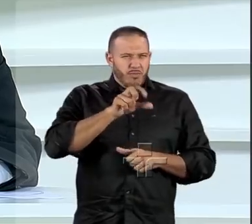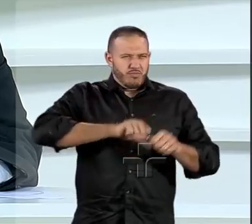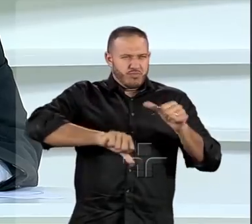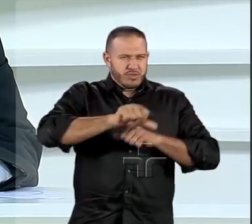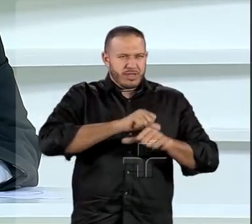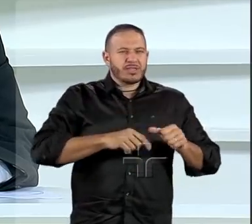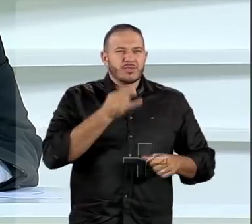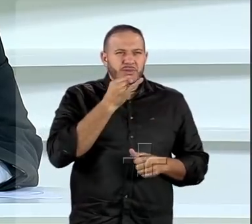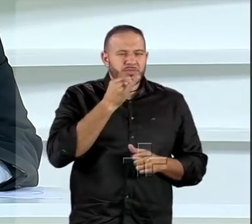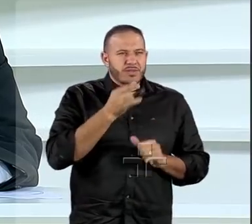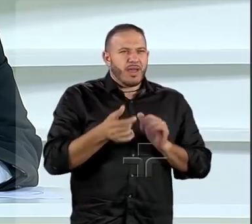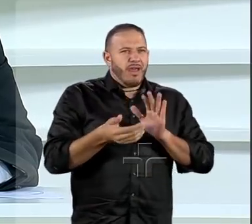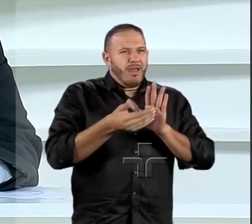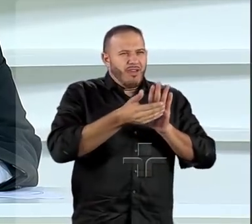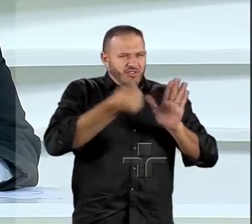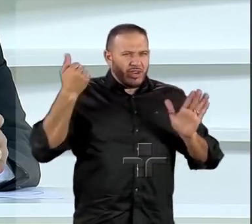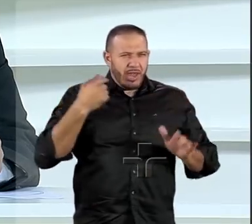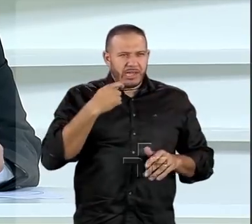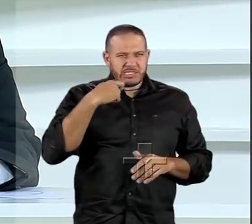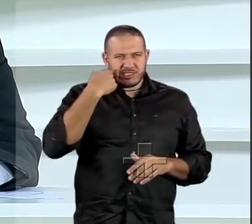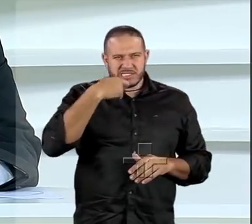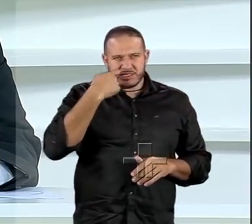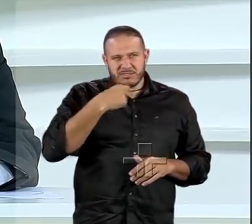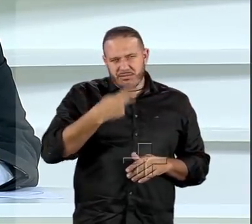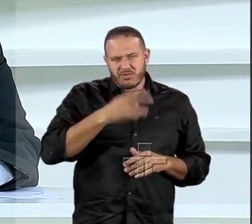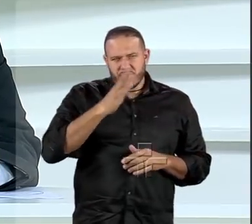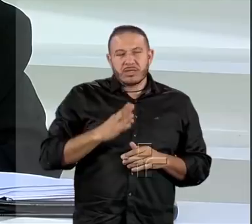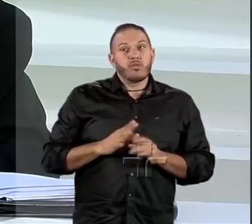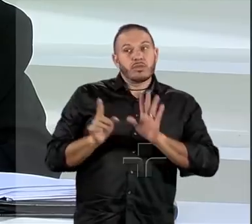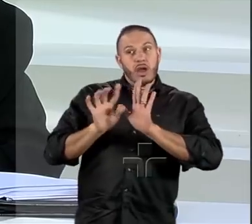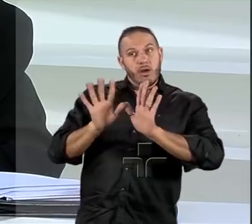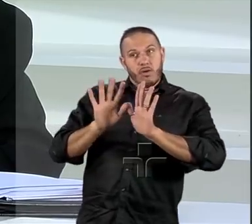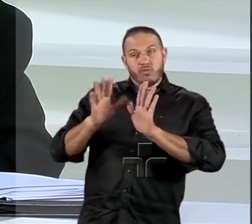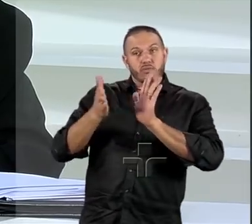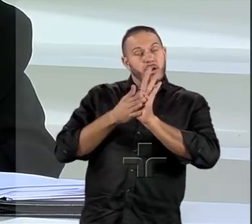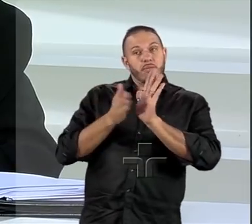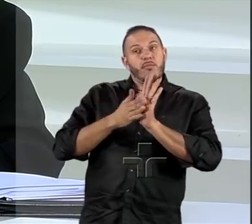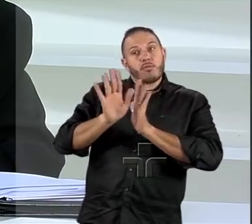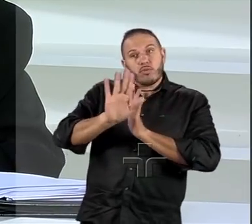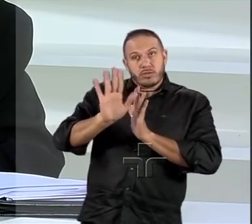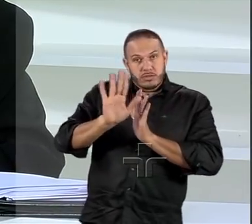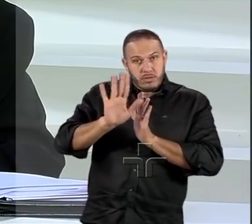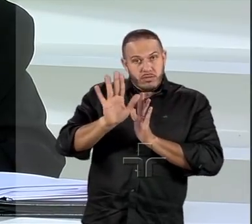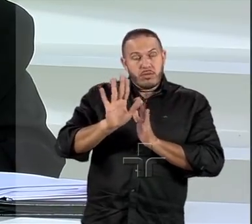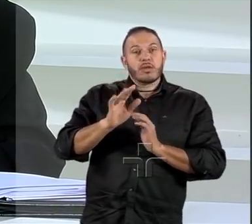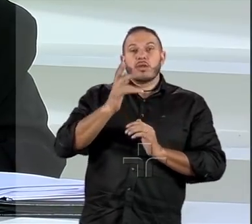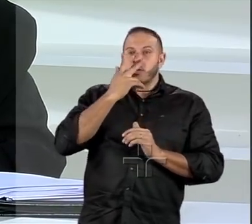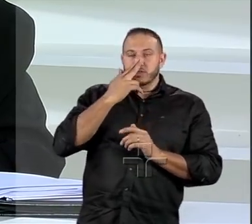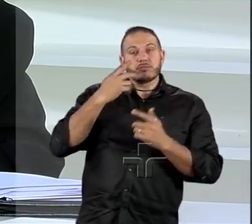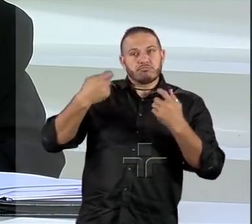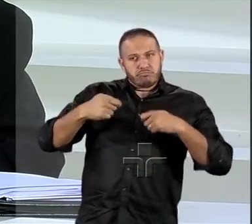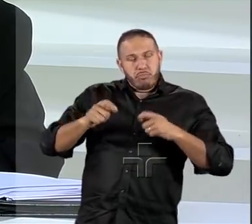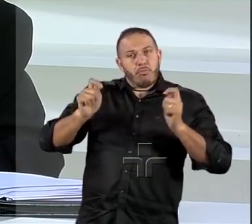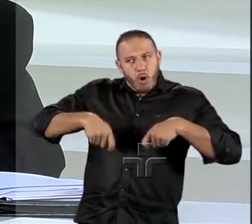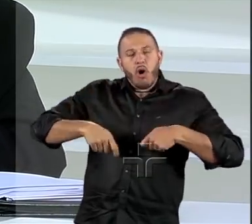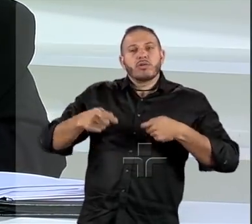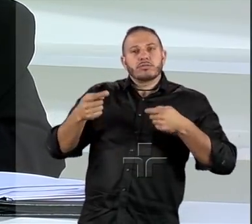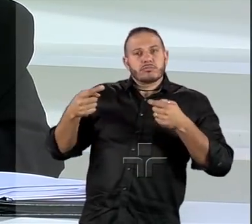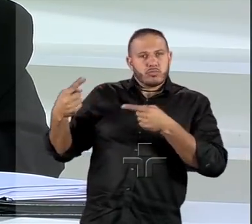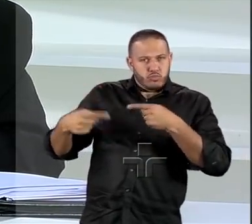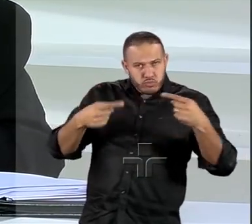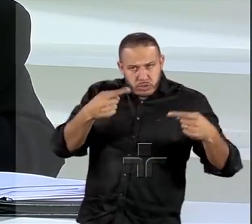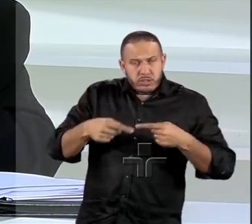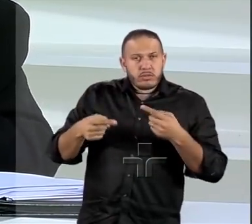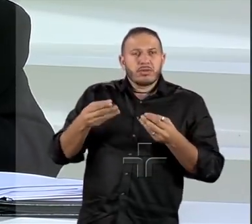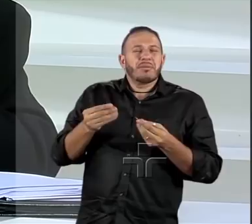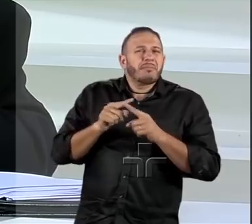Por exemplo, tirar a saúde bucal? Não é uma proposta nossa. Eu acho que isso precisa ser discutido, isso pode ser levado em